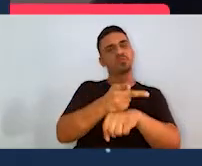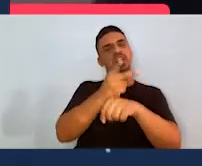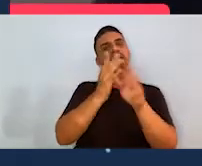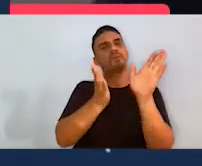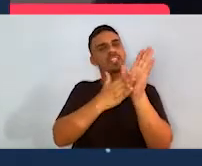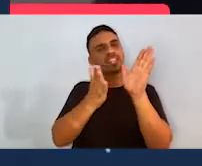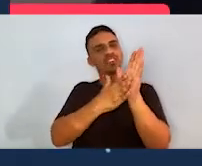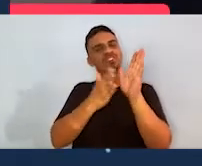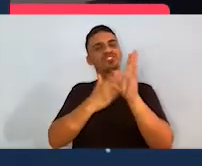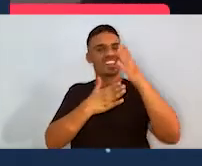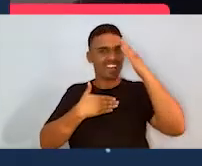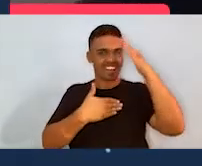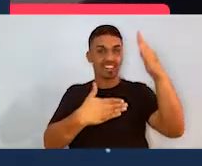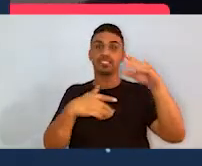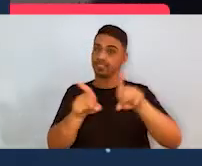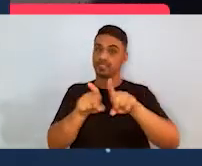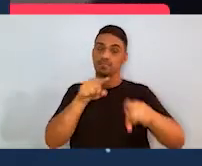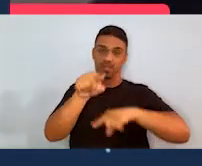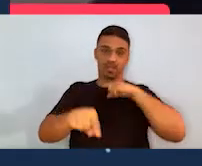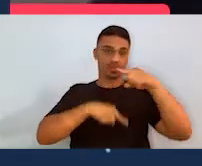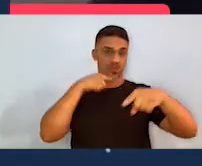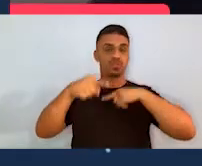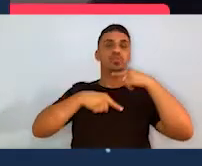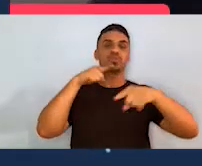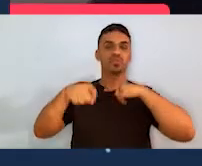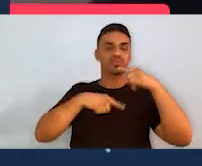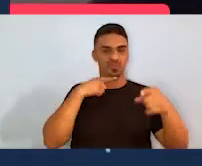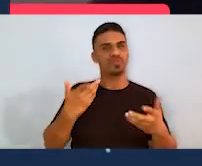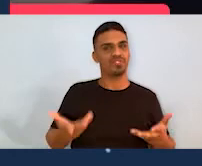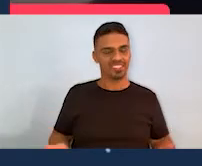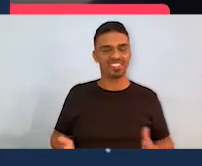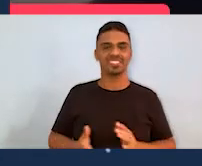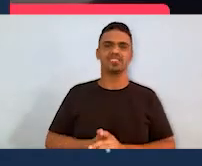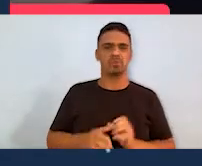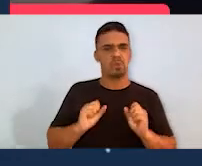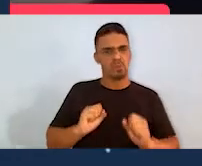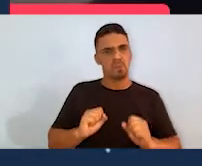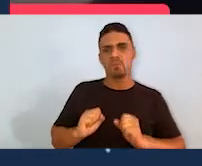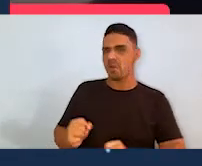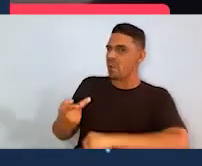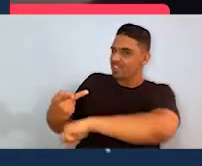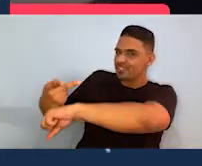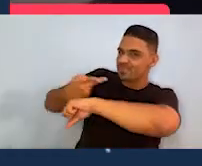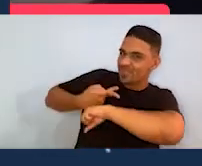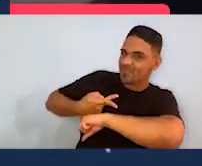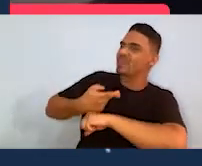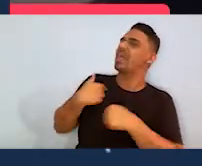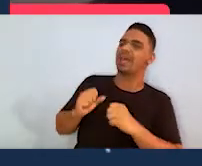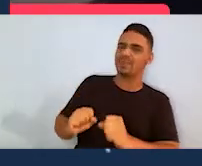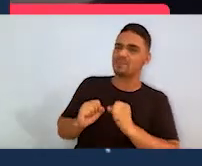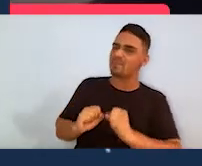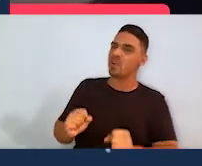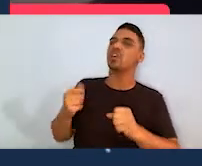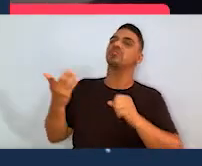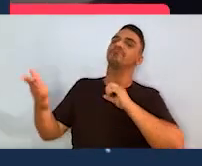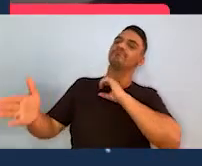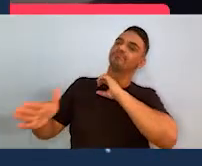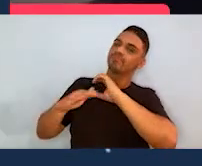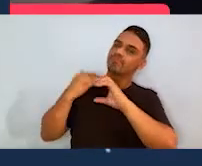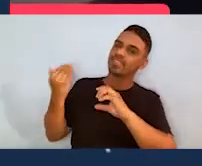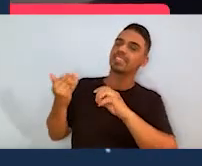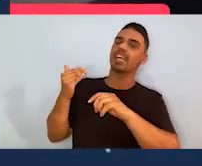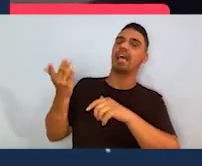elogiar e agradecer, quanto para tirar umas dúvidas também. Sim, pode procurar, pode, como eu falei, pode